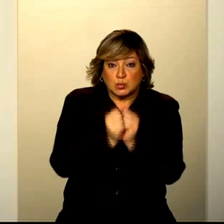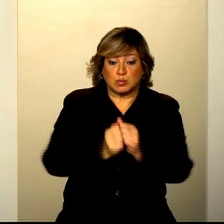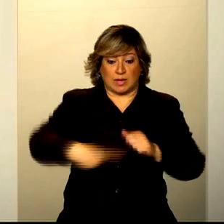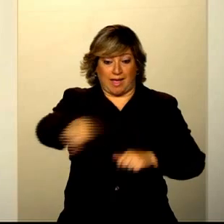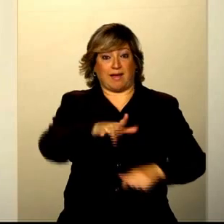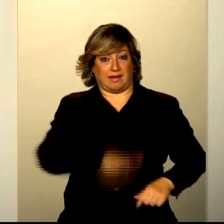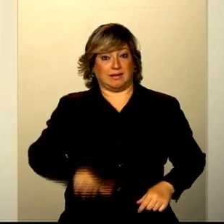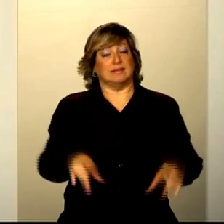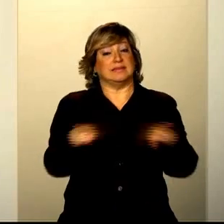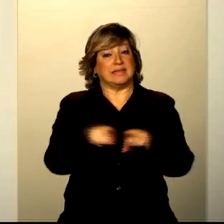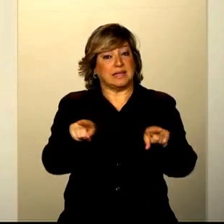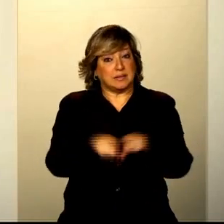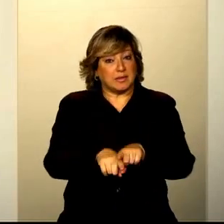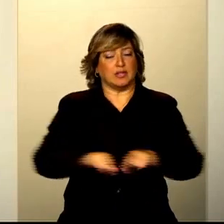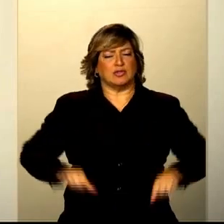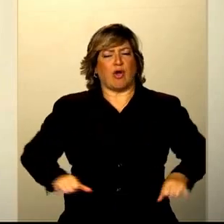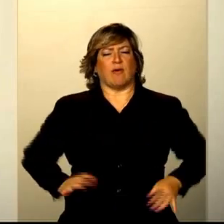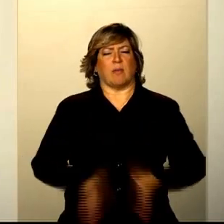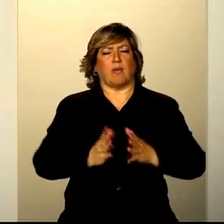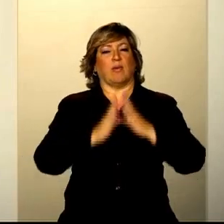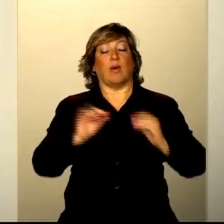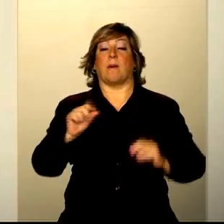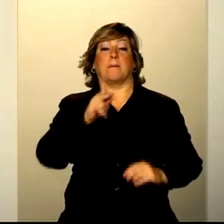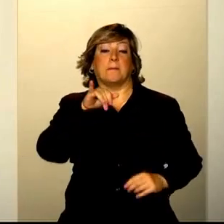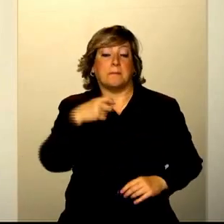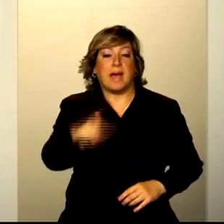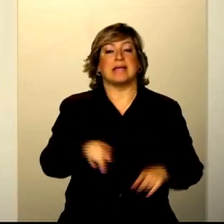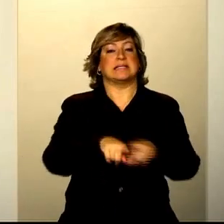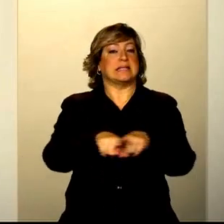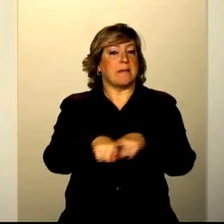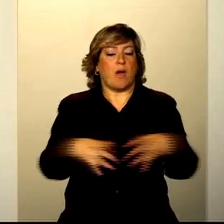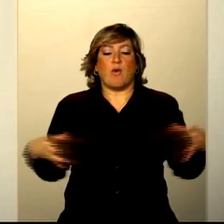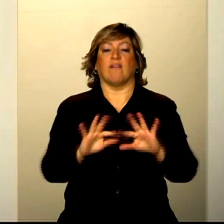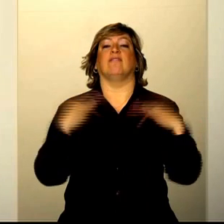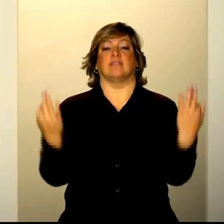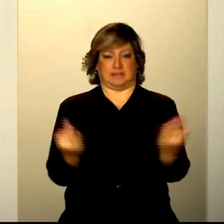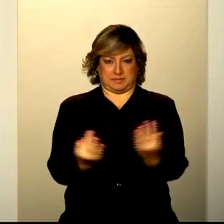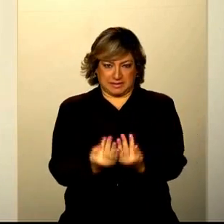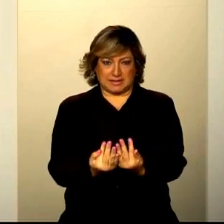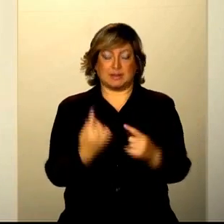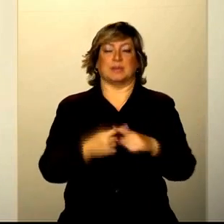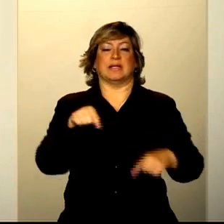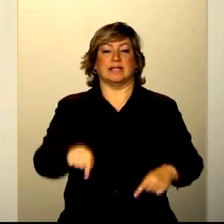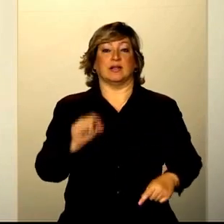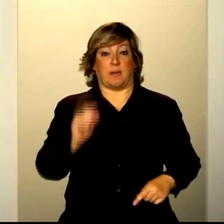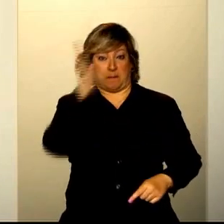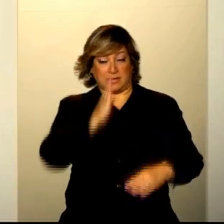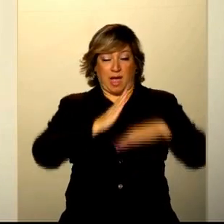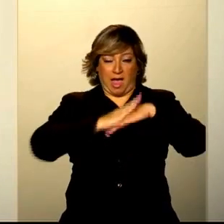essas crianças também saíram da miséria seus pais e irmãos O que significa que o Brasil